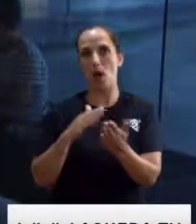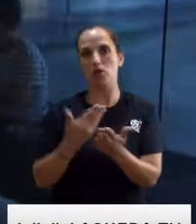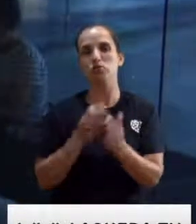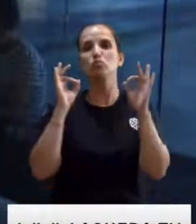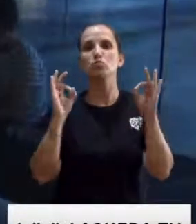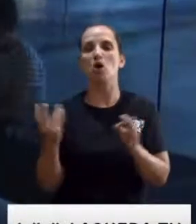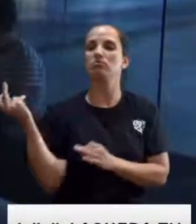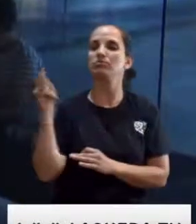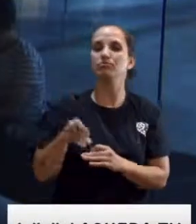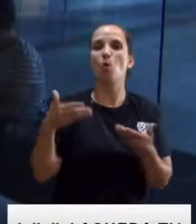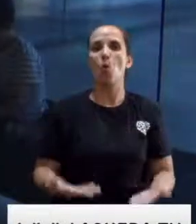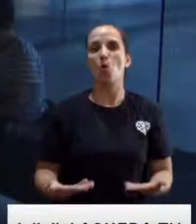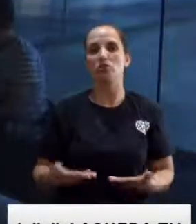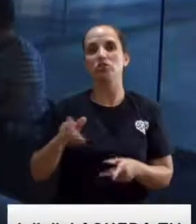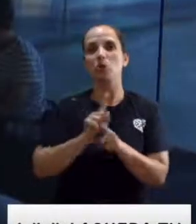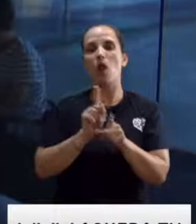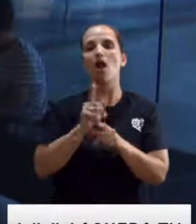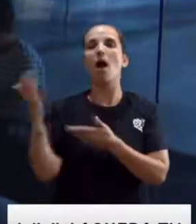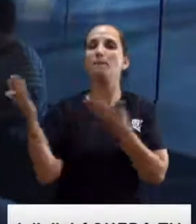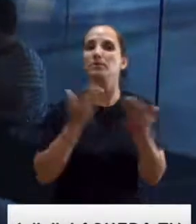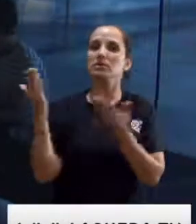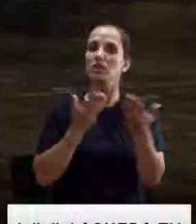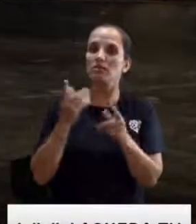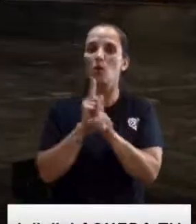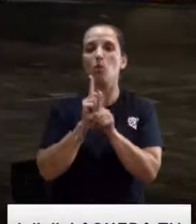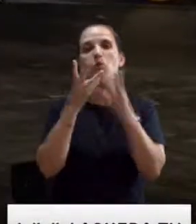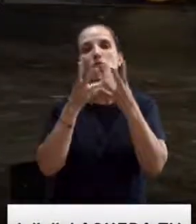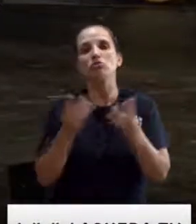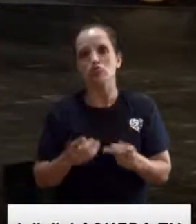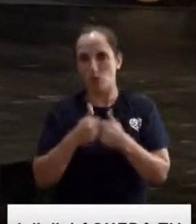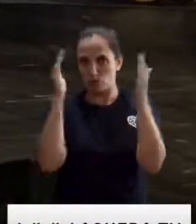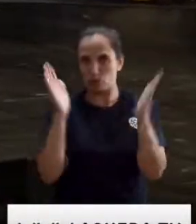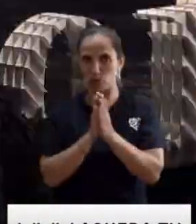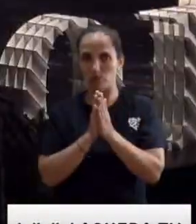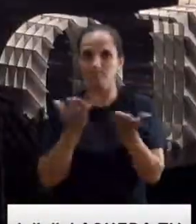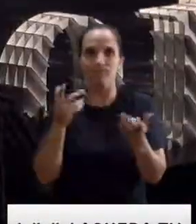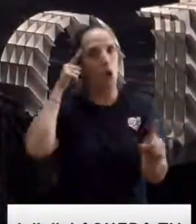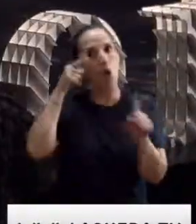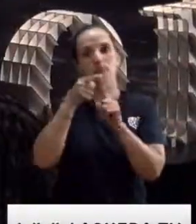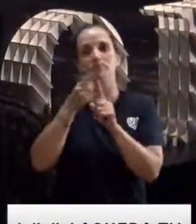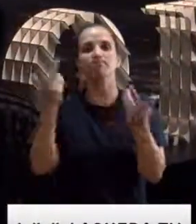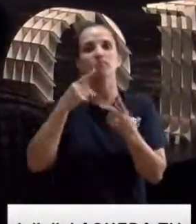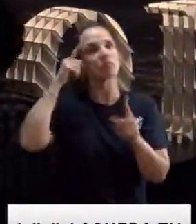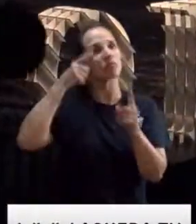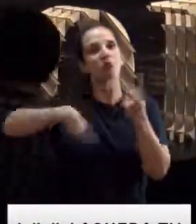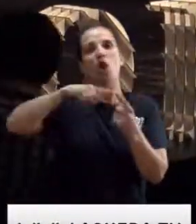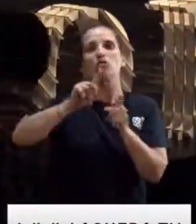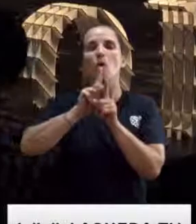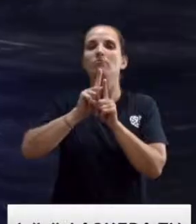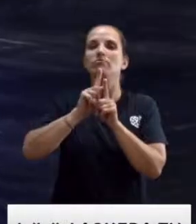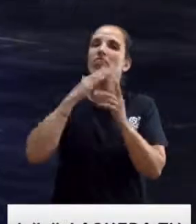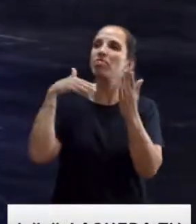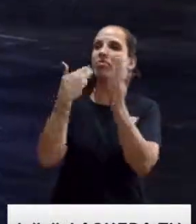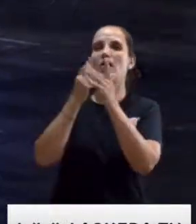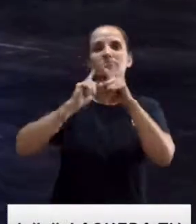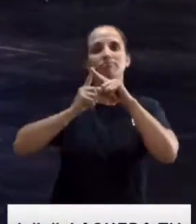e estivemos hoje aqui na cerimónia de apresentação dos resultados. No fundo, o que procurámos foi